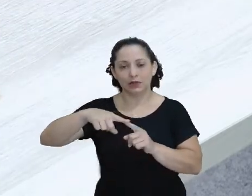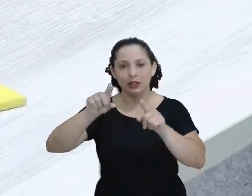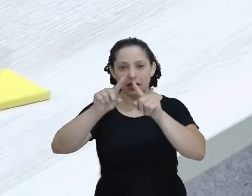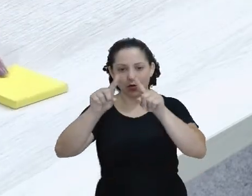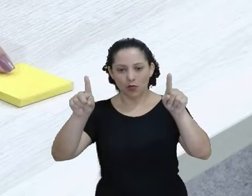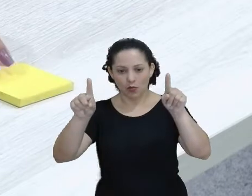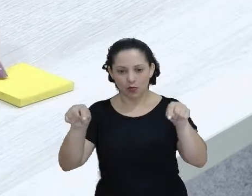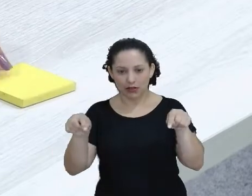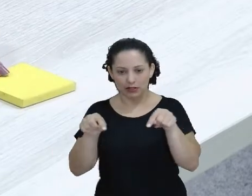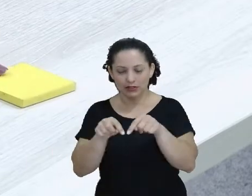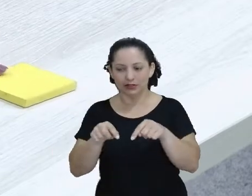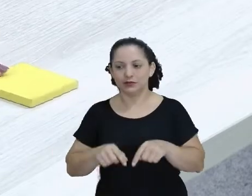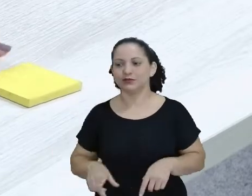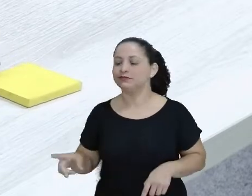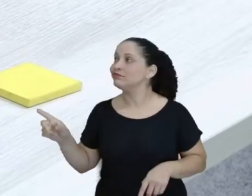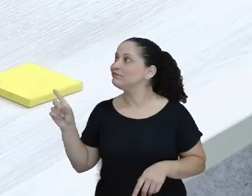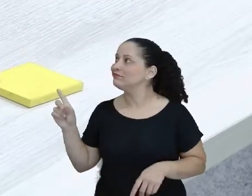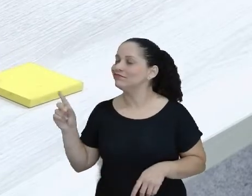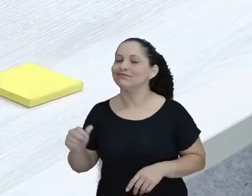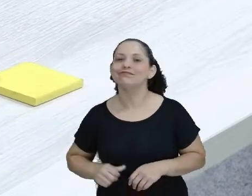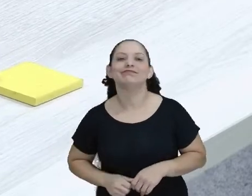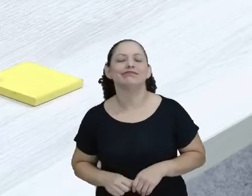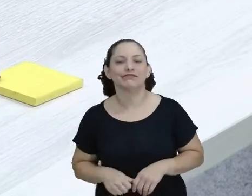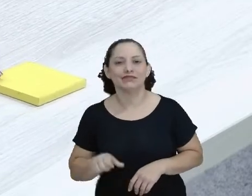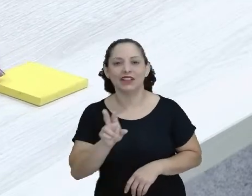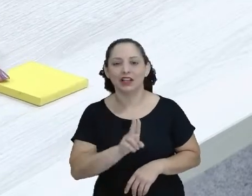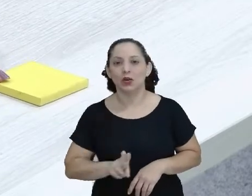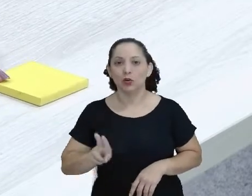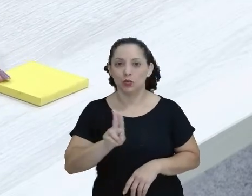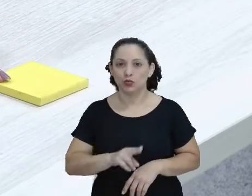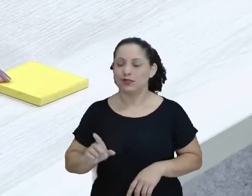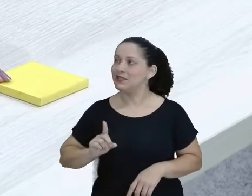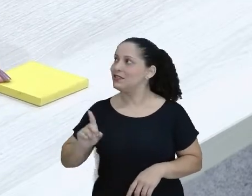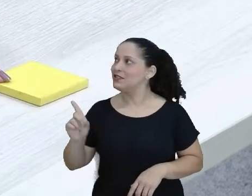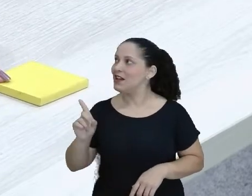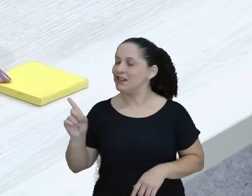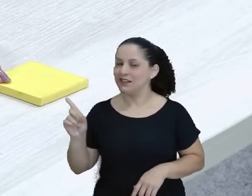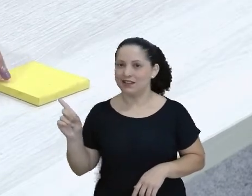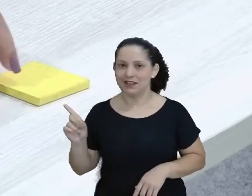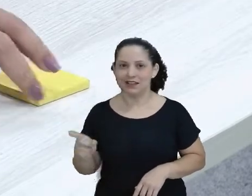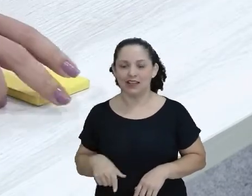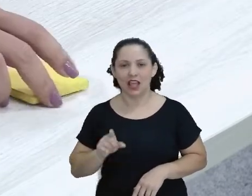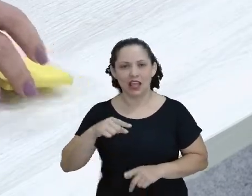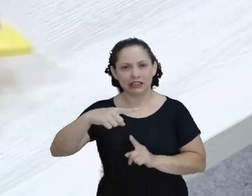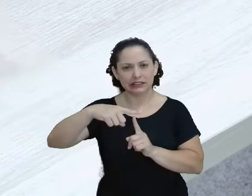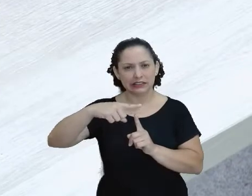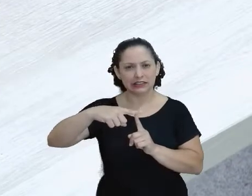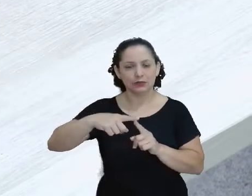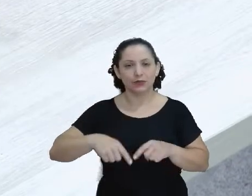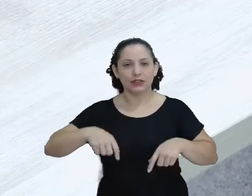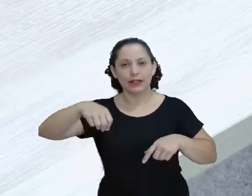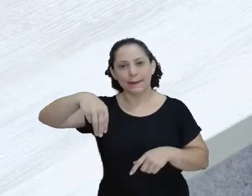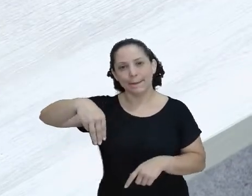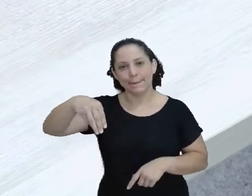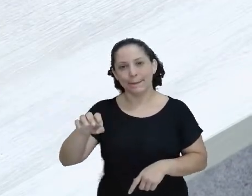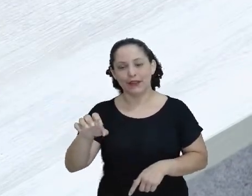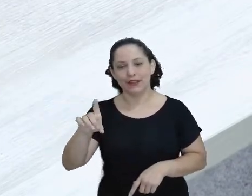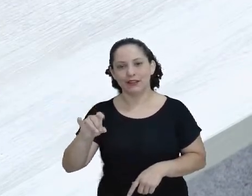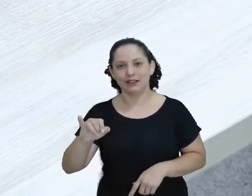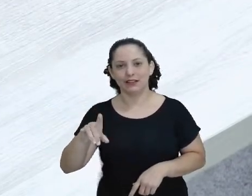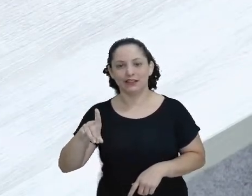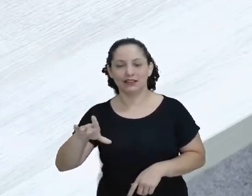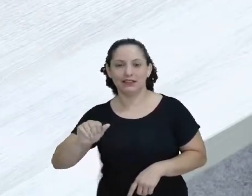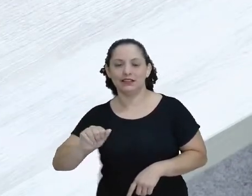que é justamente esse quadrado aqui, ó. Eu vou utilizar ele como unidade de medida e vou conseguir